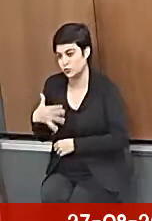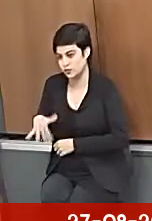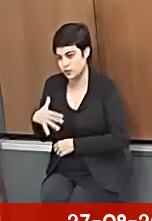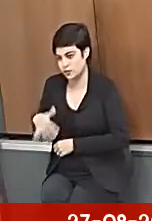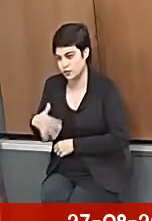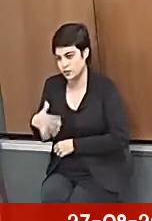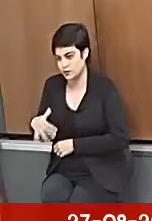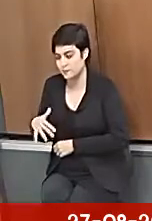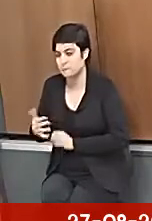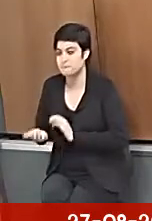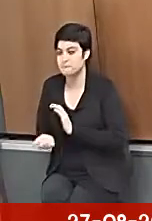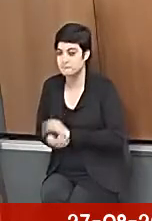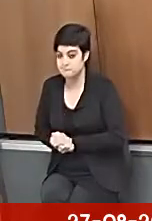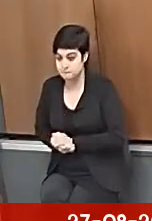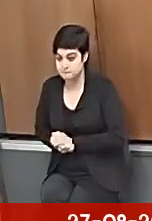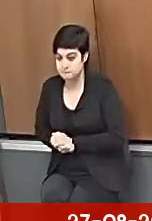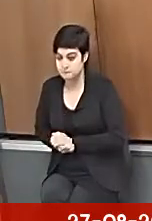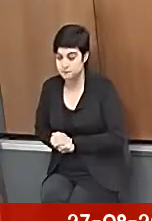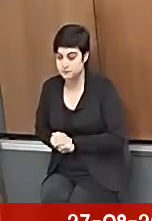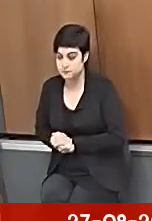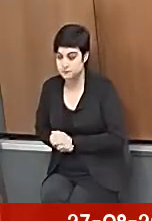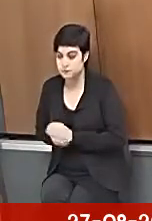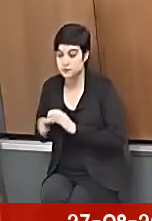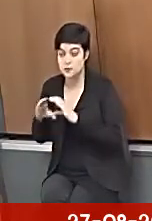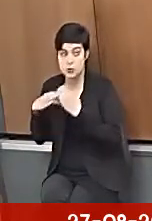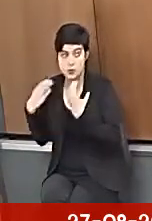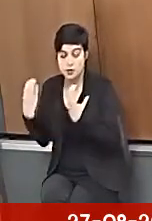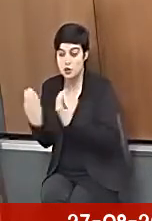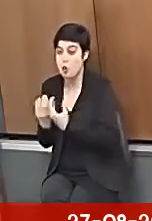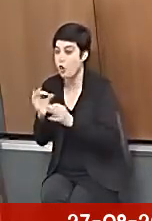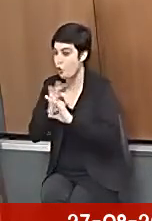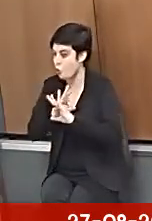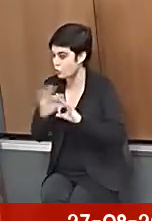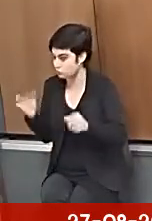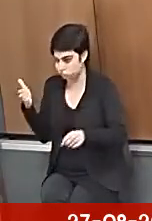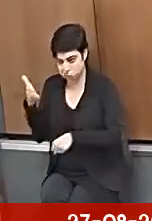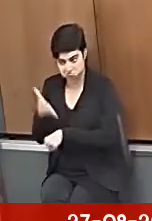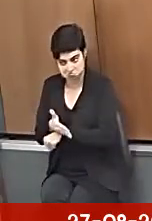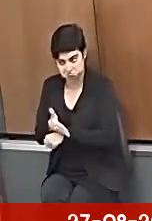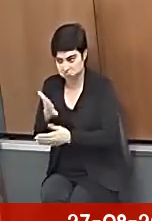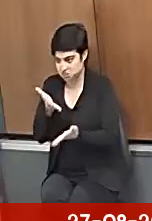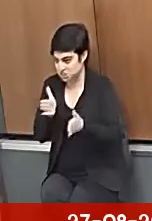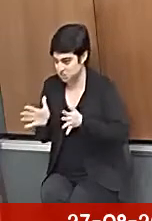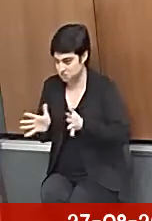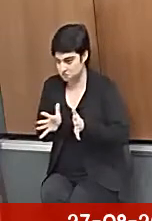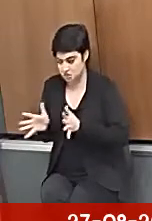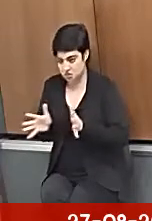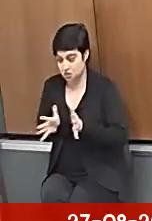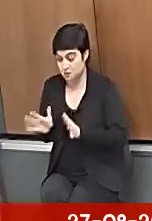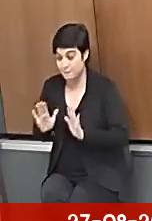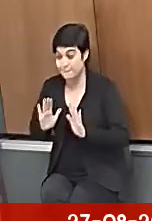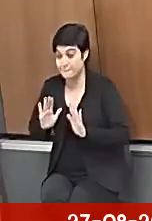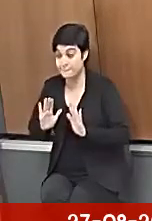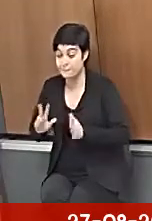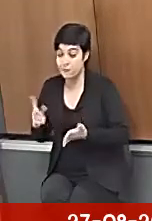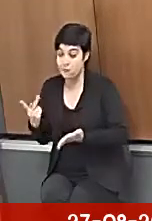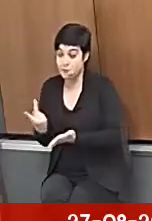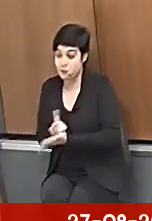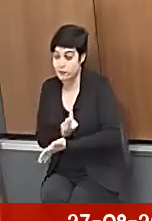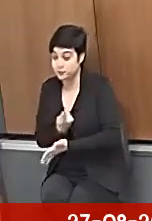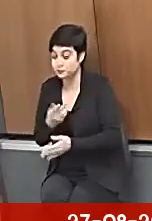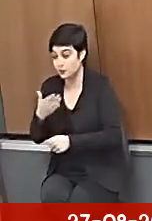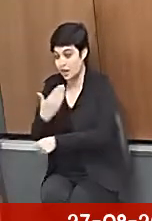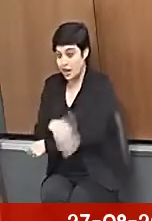minuto deixou concluir o mineirão ele é ótimo a sensibilidade dele o problema é que vocês fecham as ruas